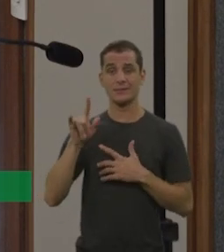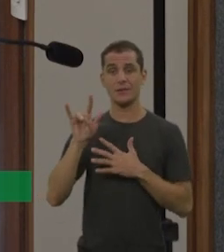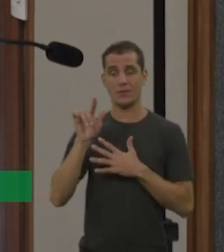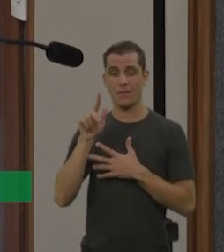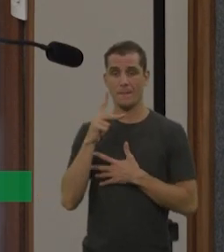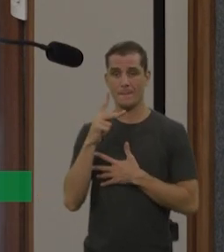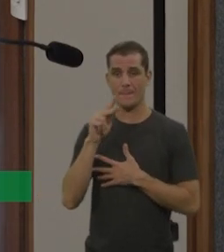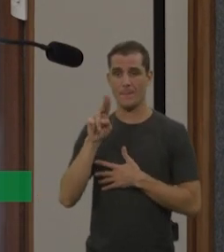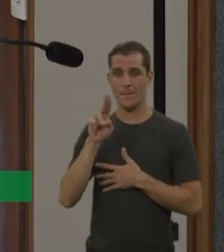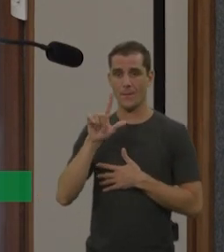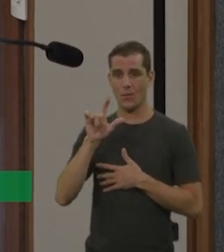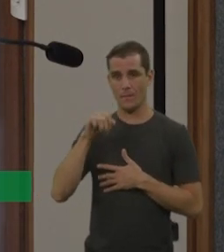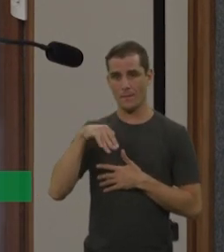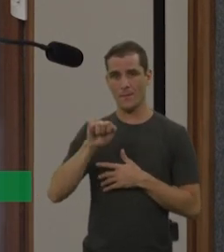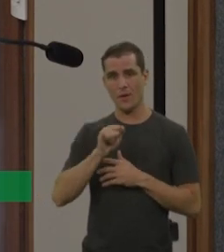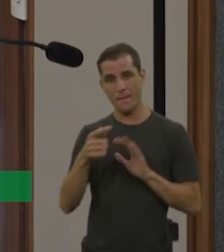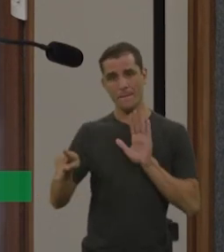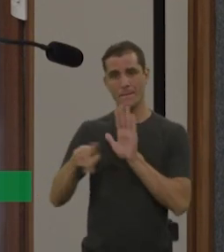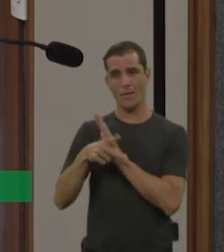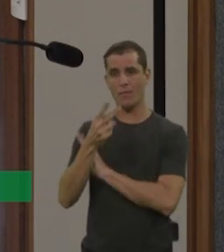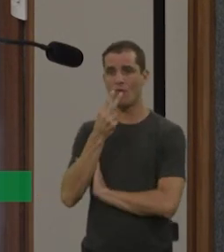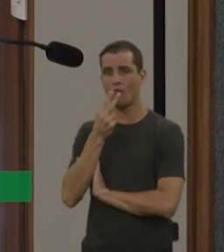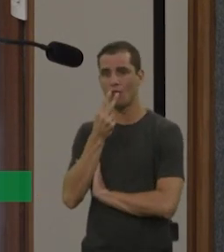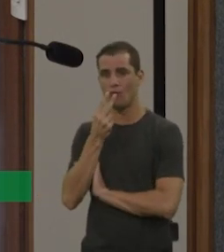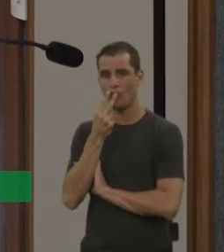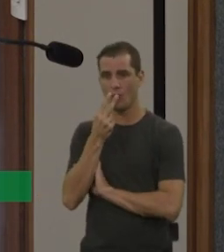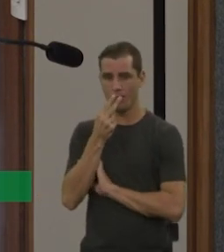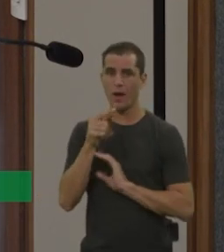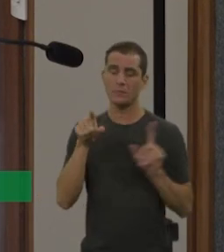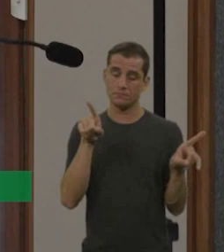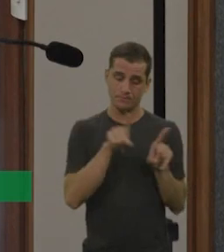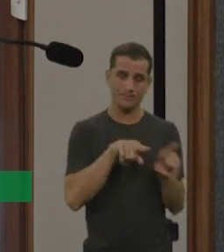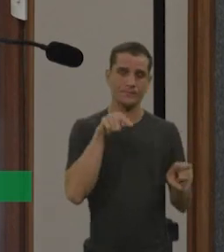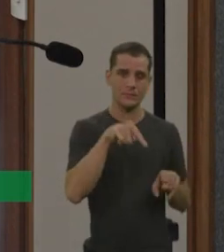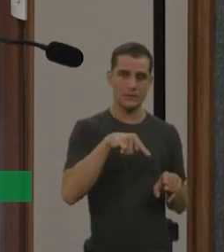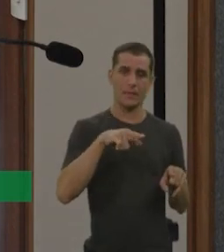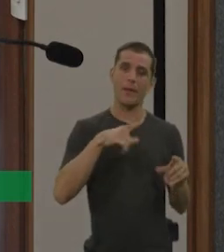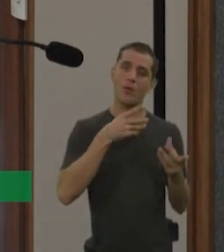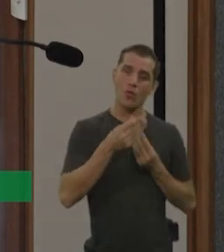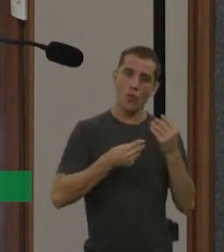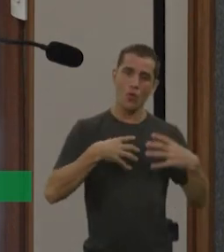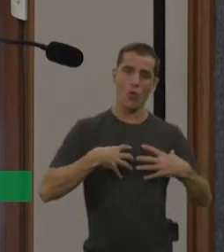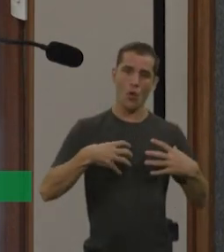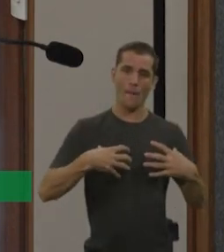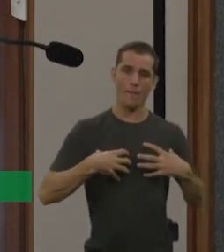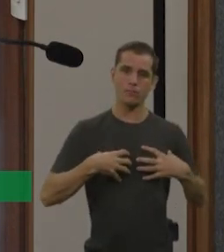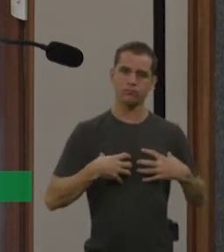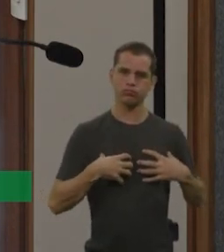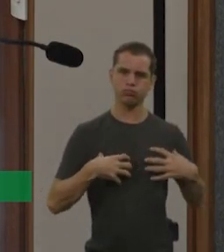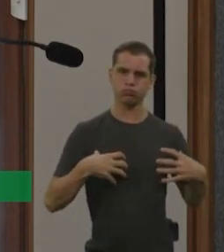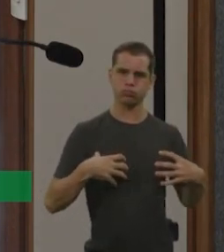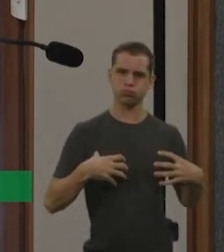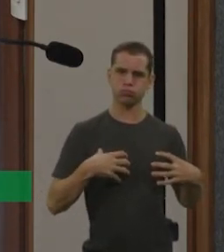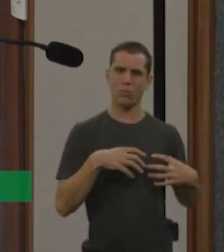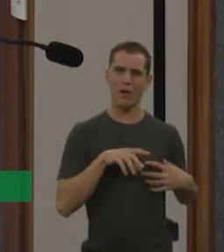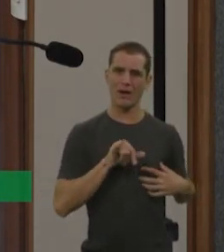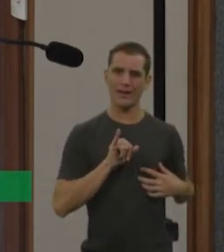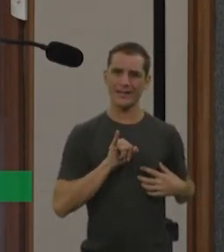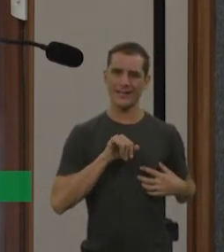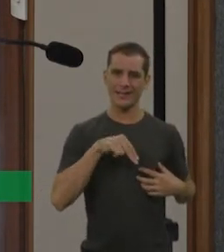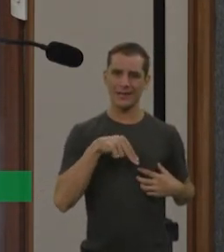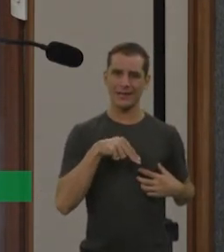tá? E infecções pulmonares recorrentes. Então, classicamente, a literatura coloca que, em